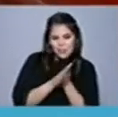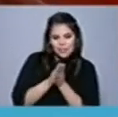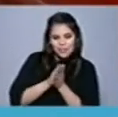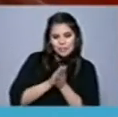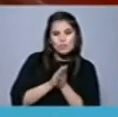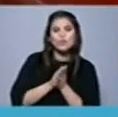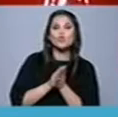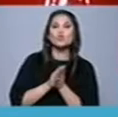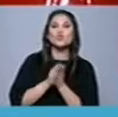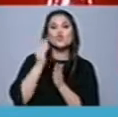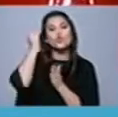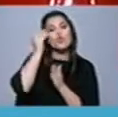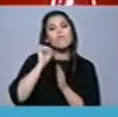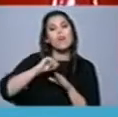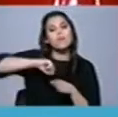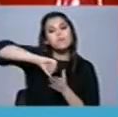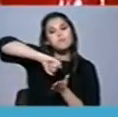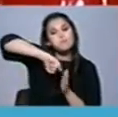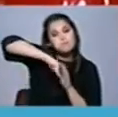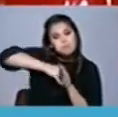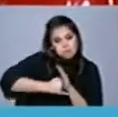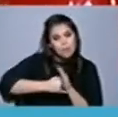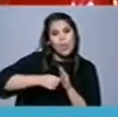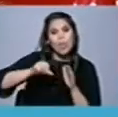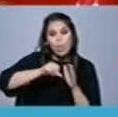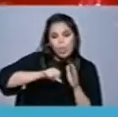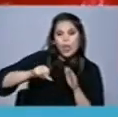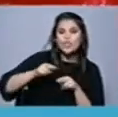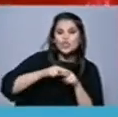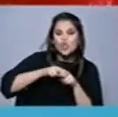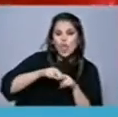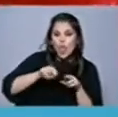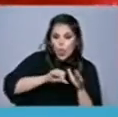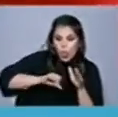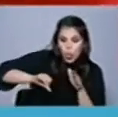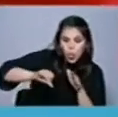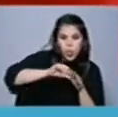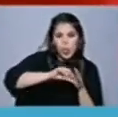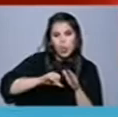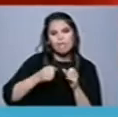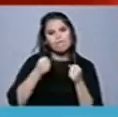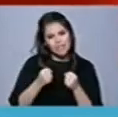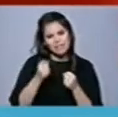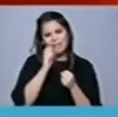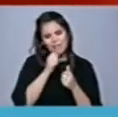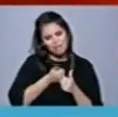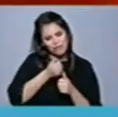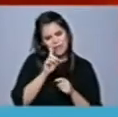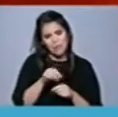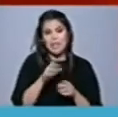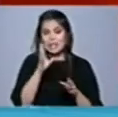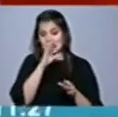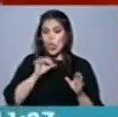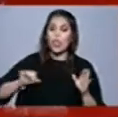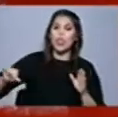no seu sonho e recheá-lo com a ganache de chocolate. E aí com ela, exatamente como a fizemos, com ela mais firme e mais grossinha. Se for para os